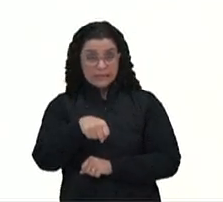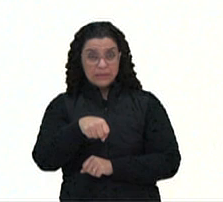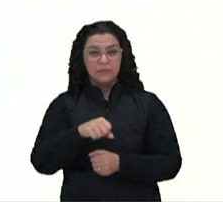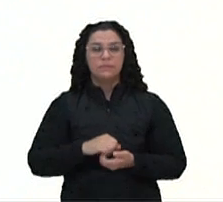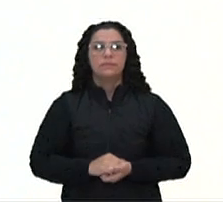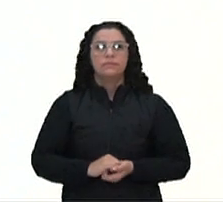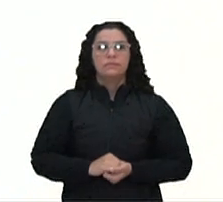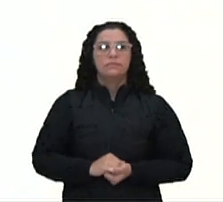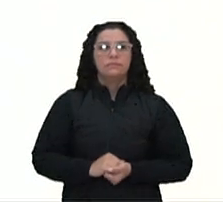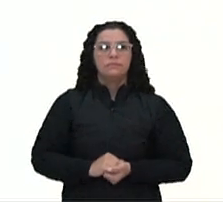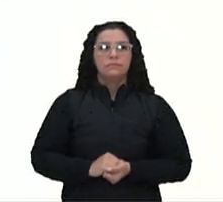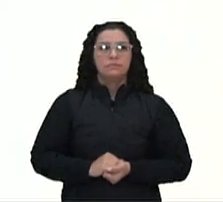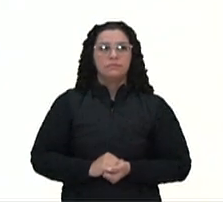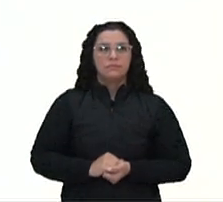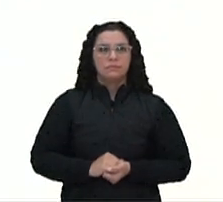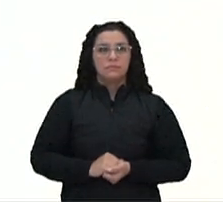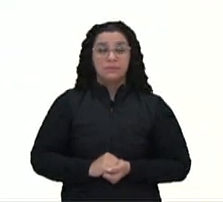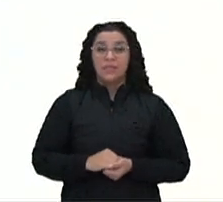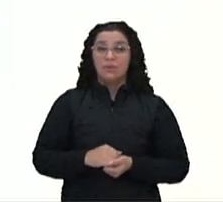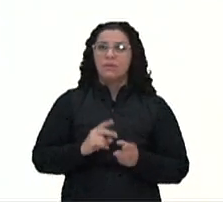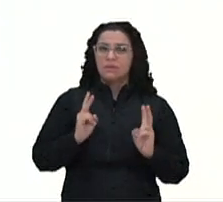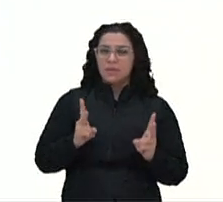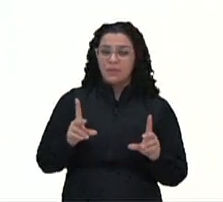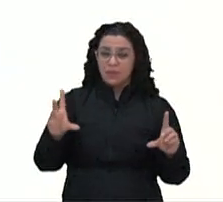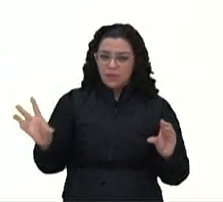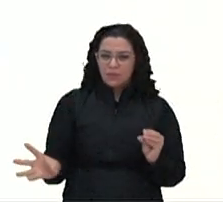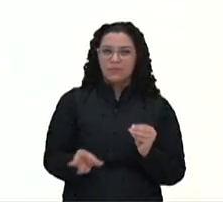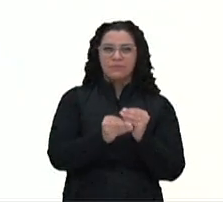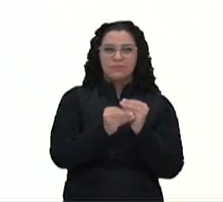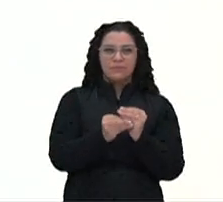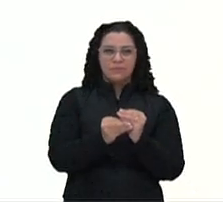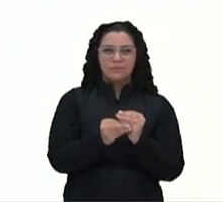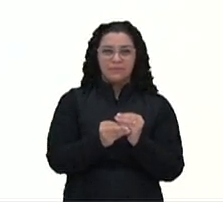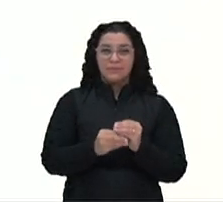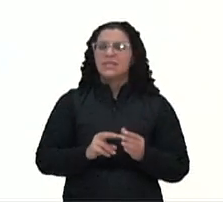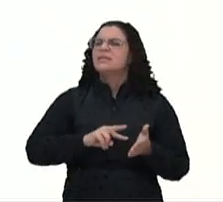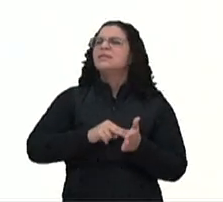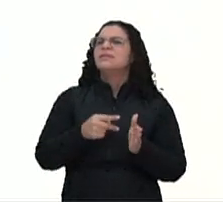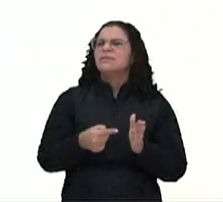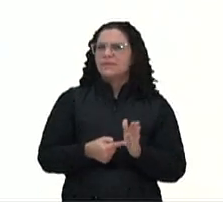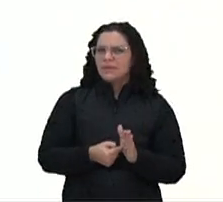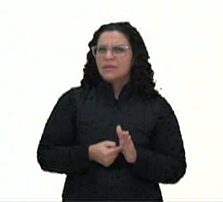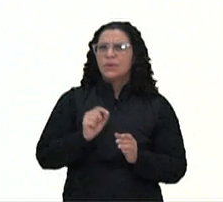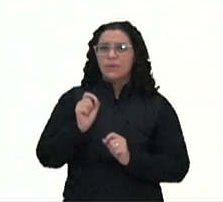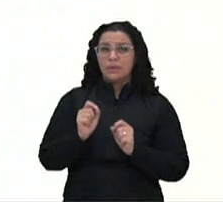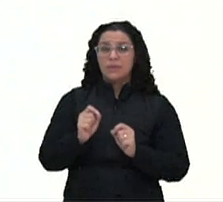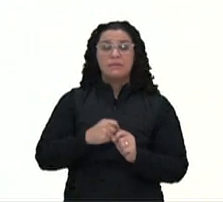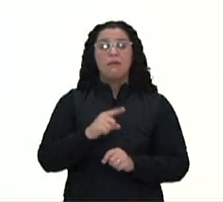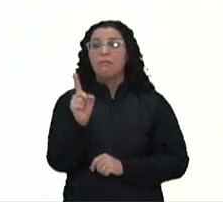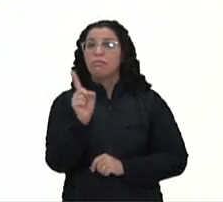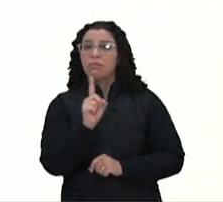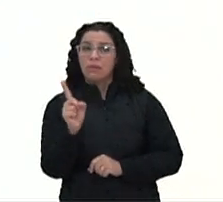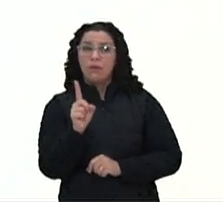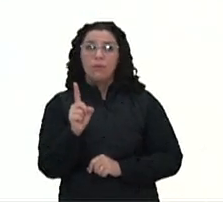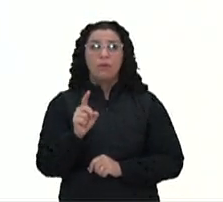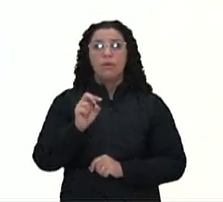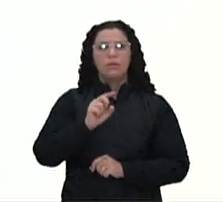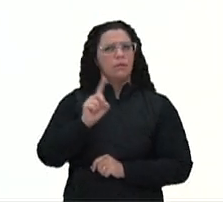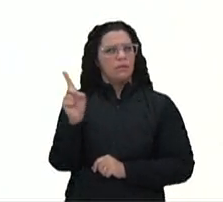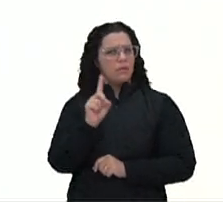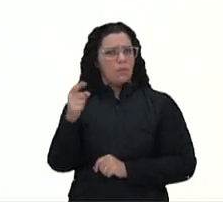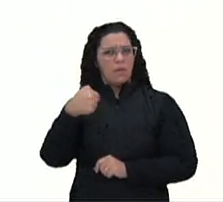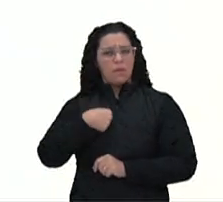yes, I, e daí você repete o resto da frase, play soccer. Se for negativa, no,